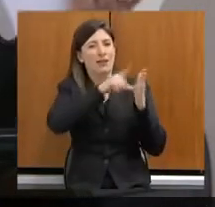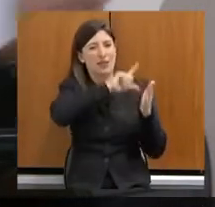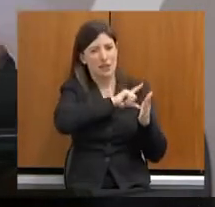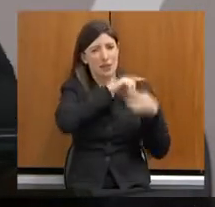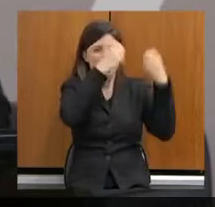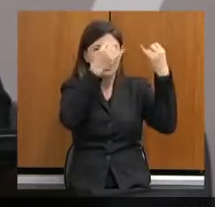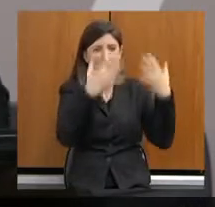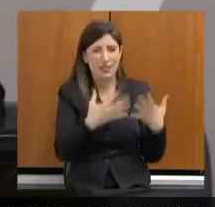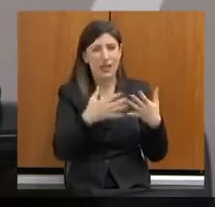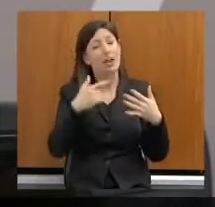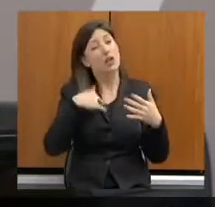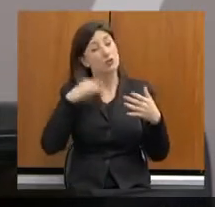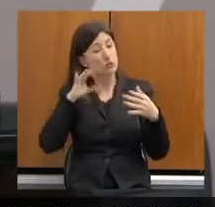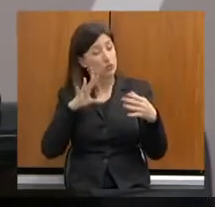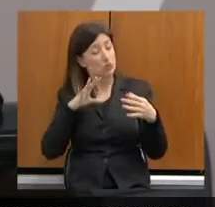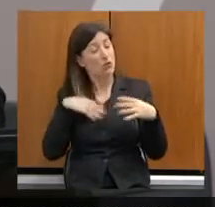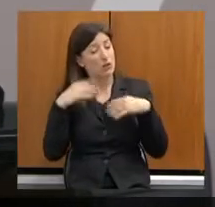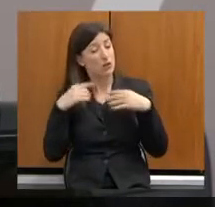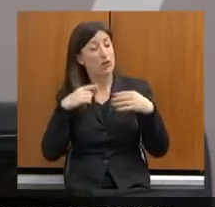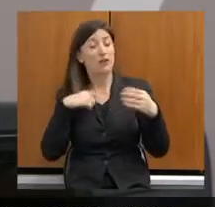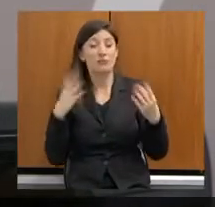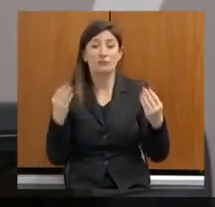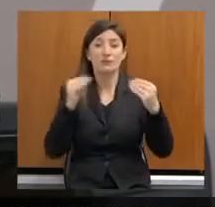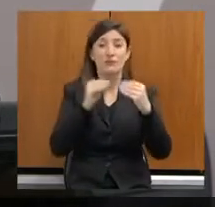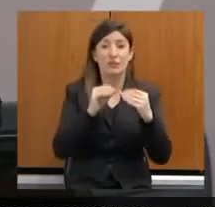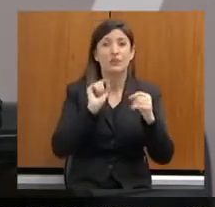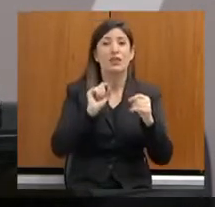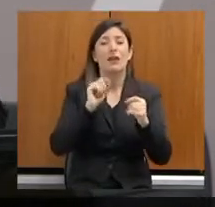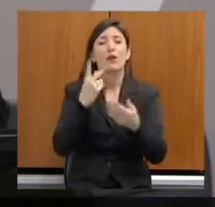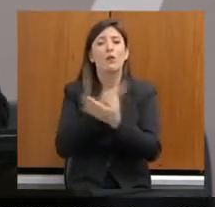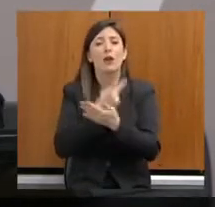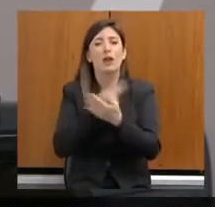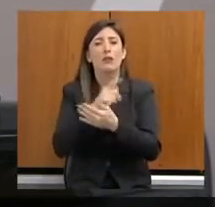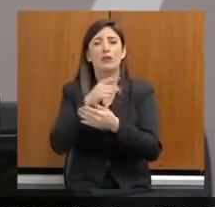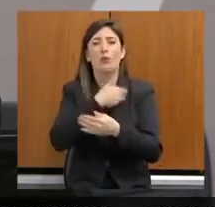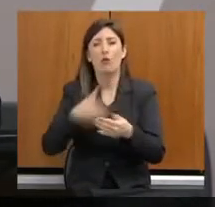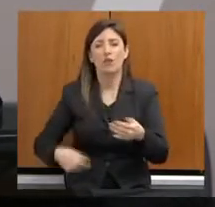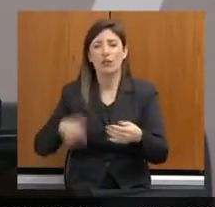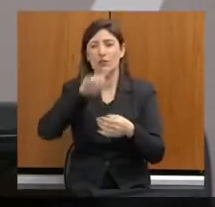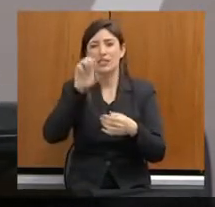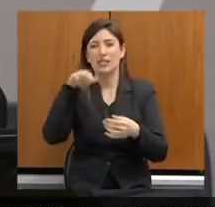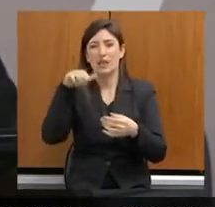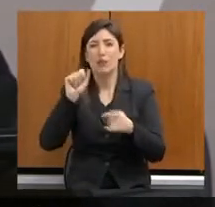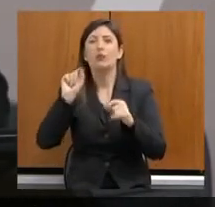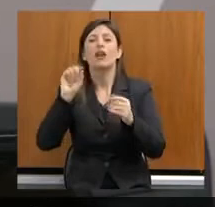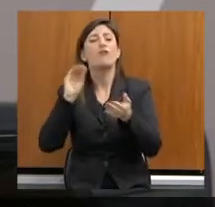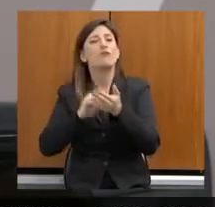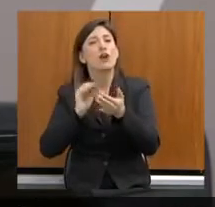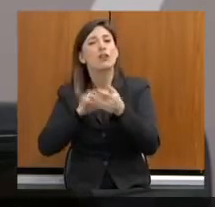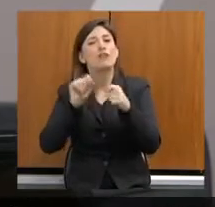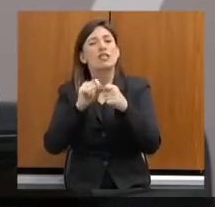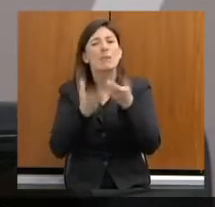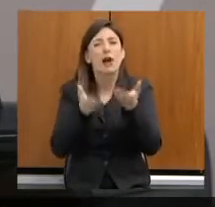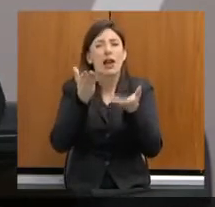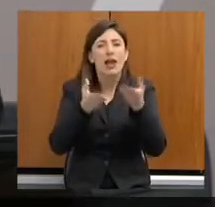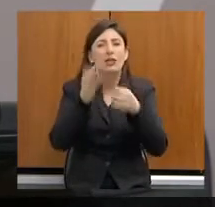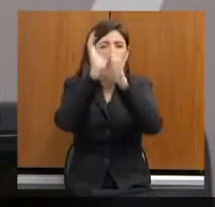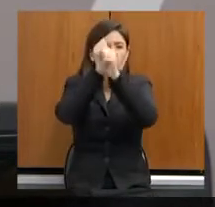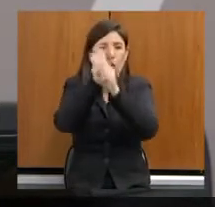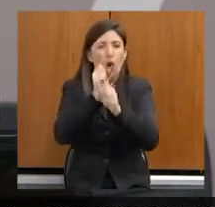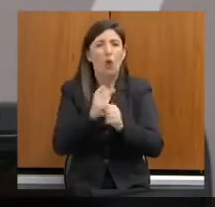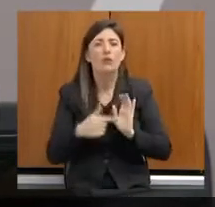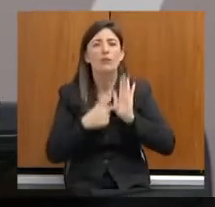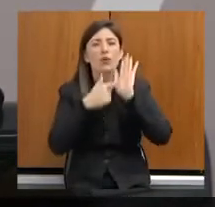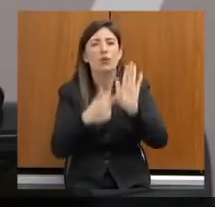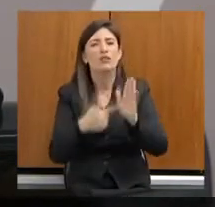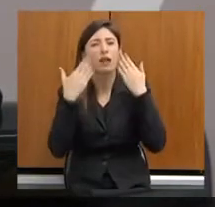que antecedeu o governo Zema foi Não Ter iniciado o governo fazendo o balanço de contas e apresentando à sociedade como